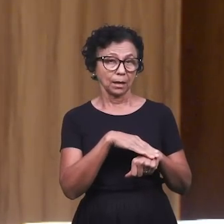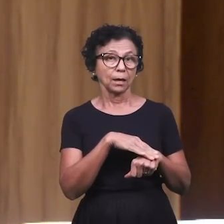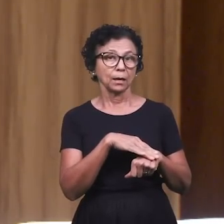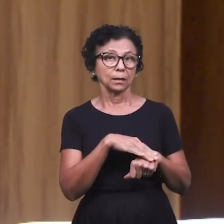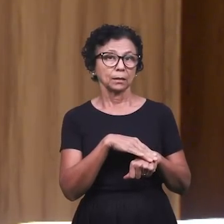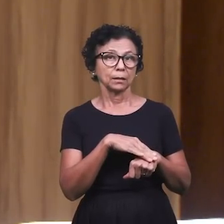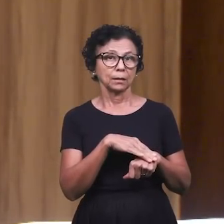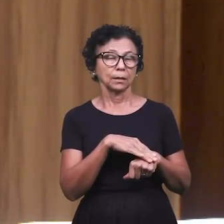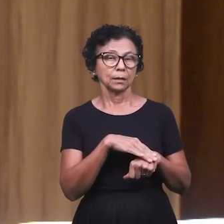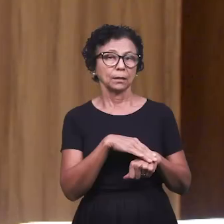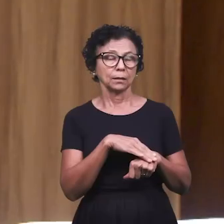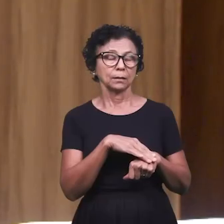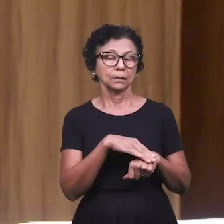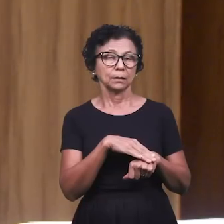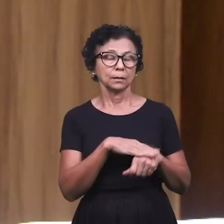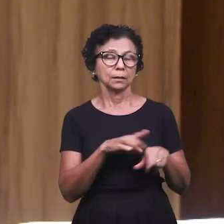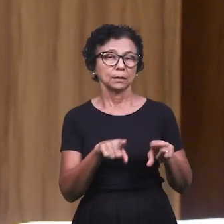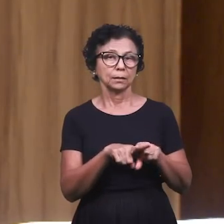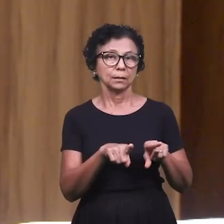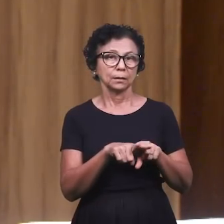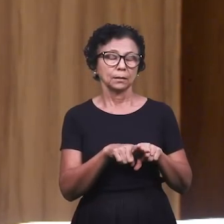ver aqui, quando ele foi chamado,